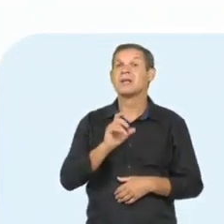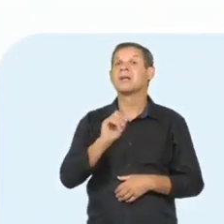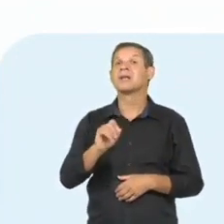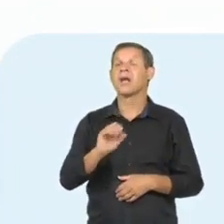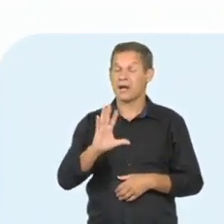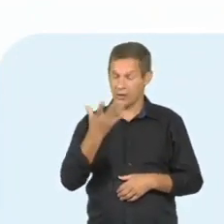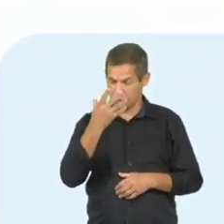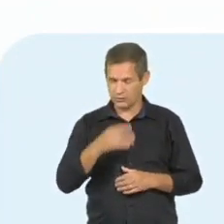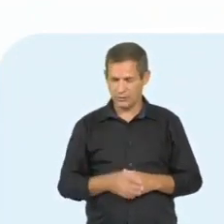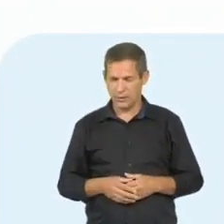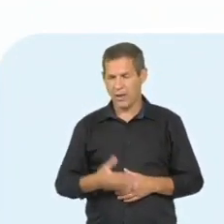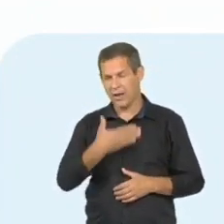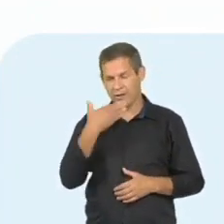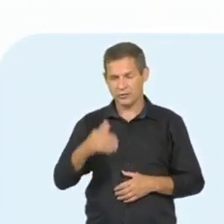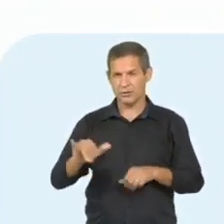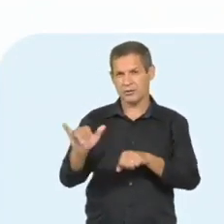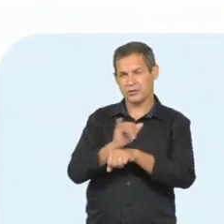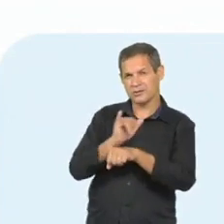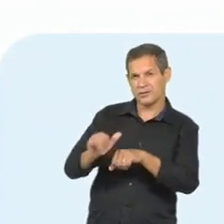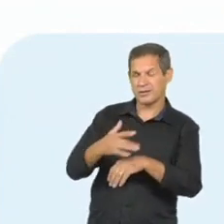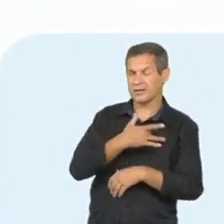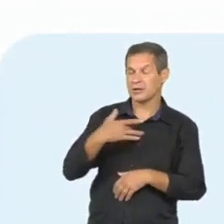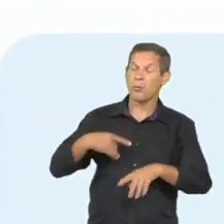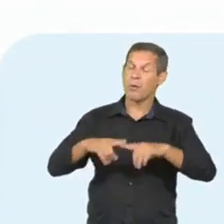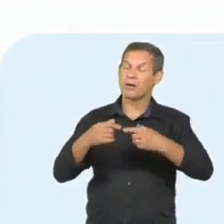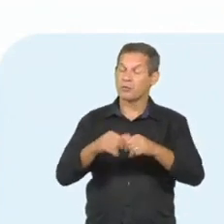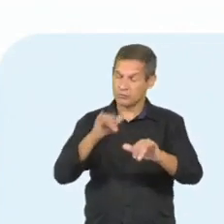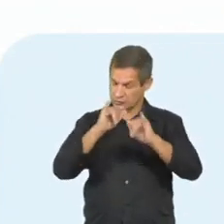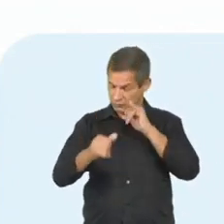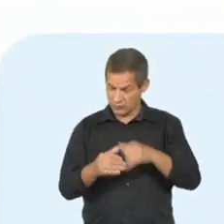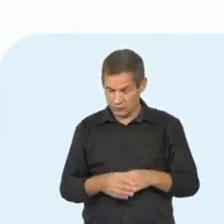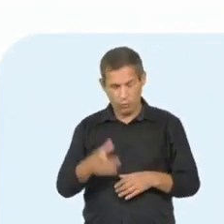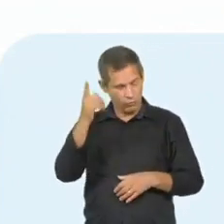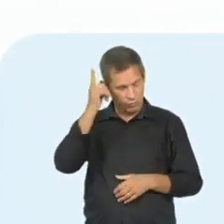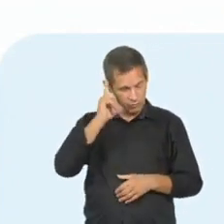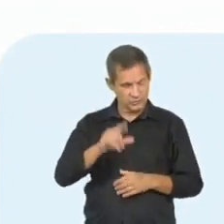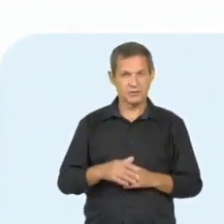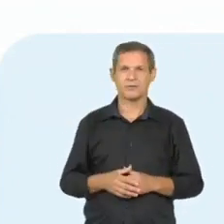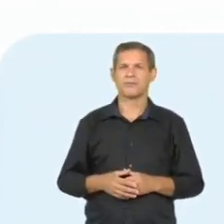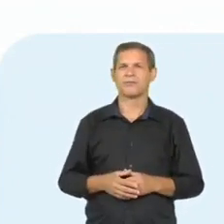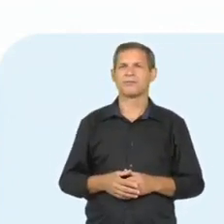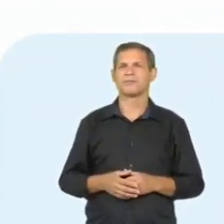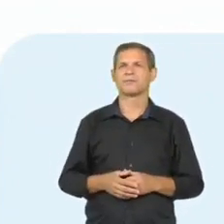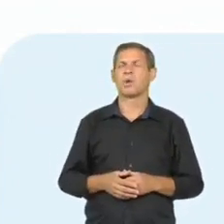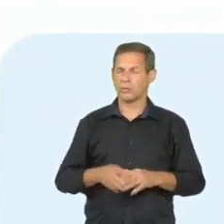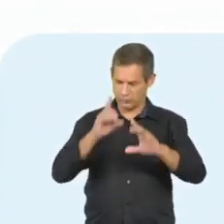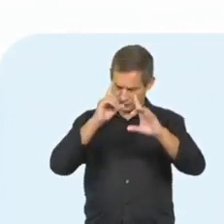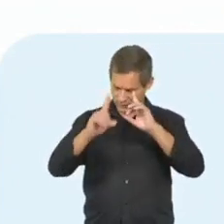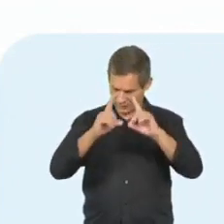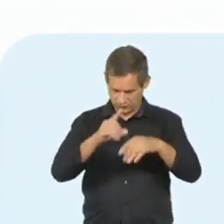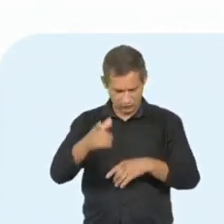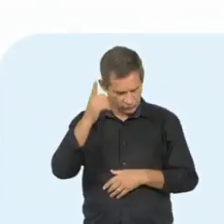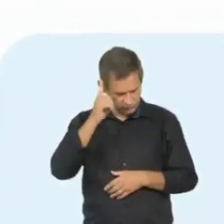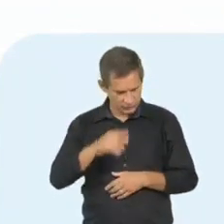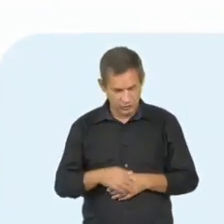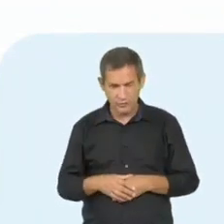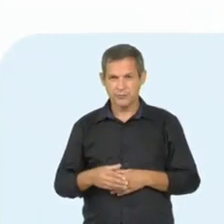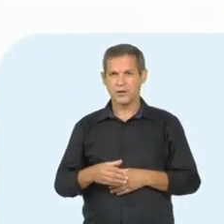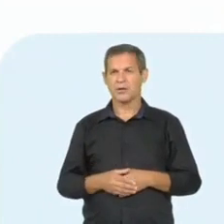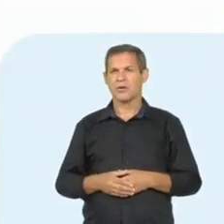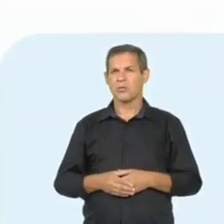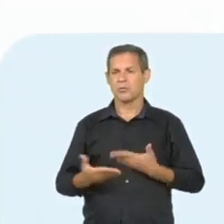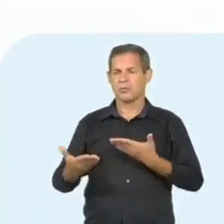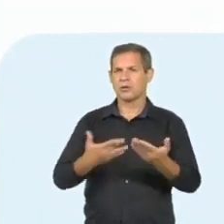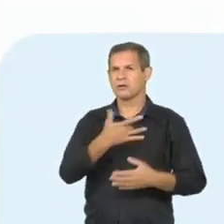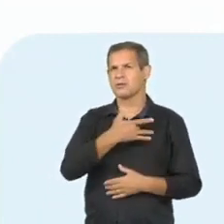ocorram as melhores ações. E como essas informações são coletadas? Os dados são coletados pelos serviços de